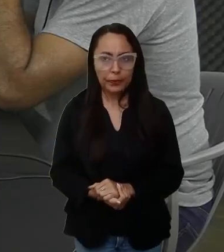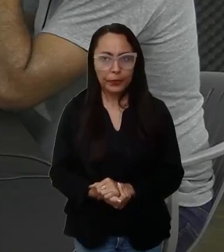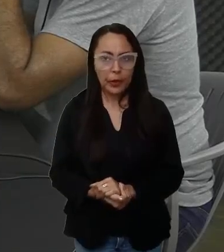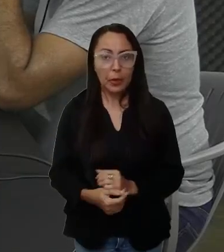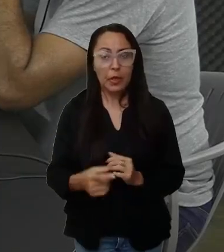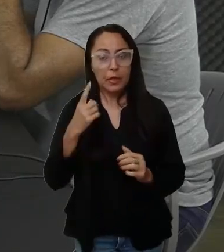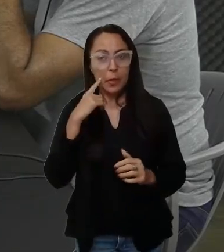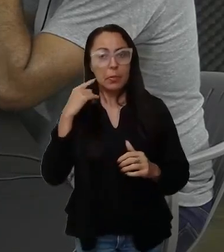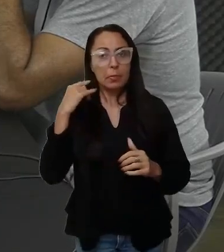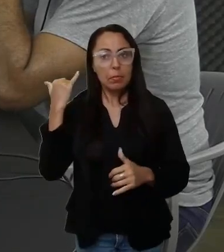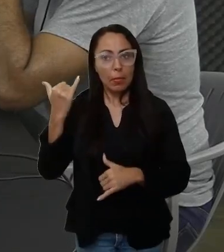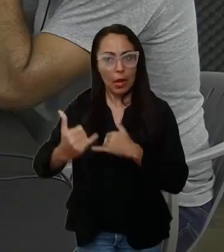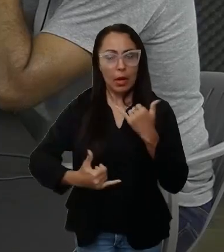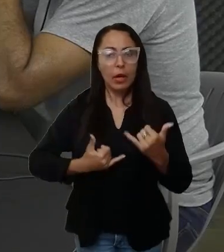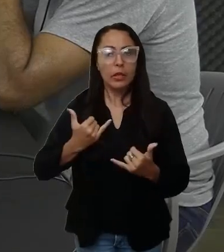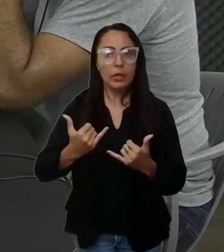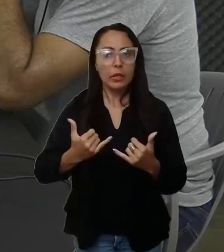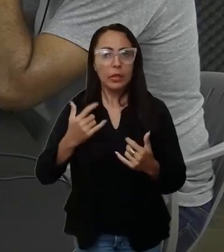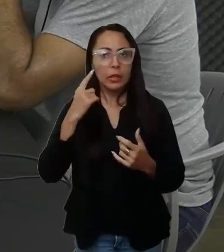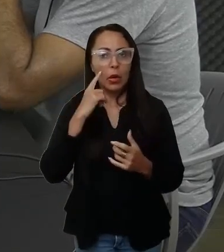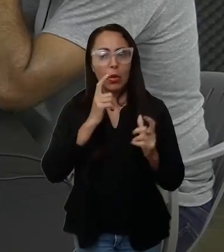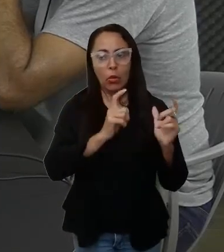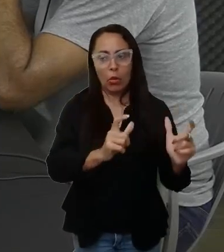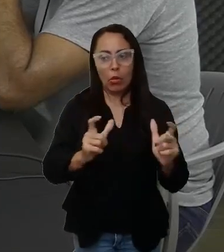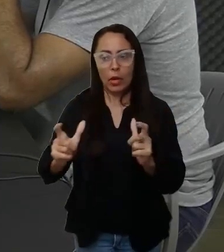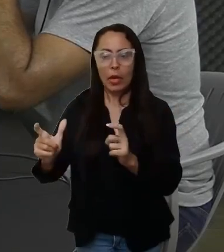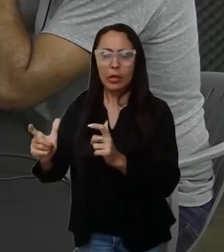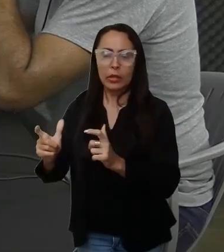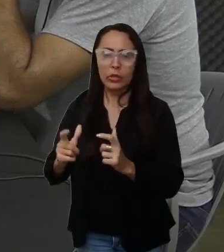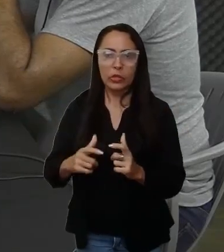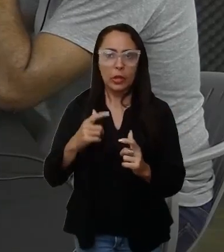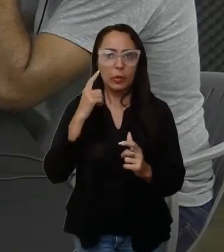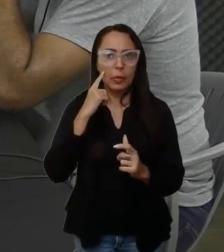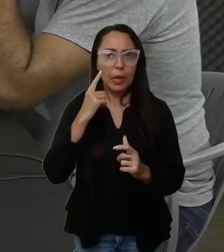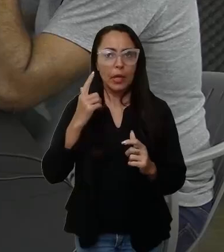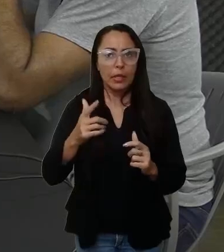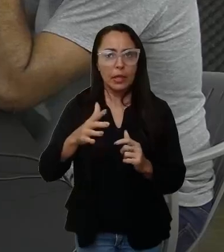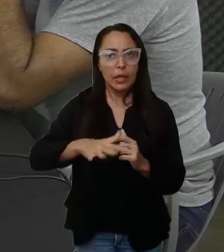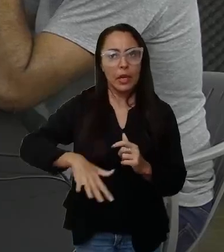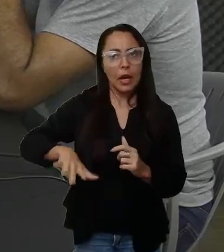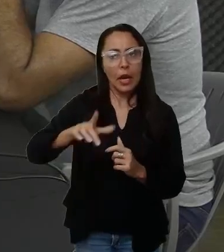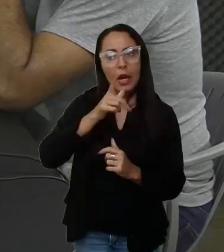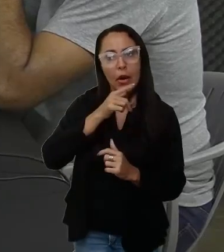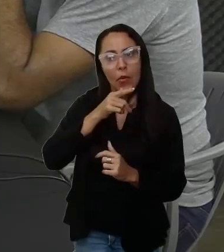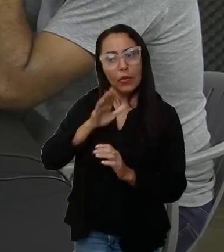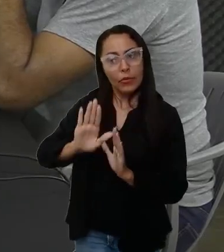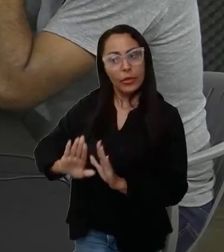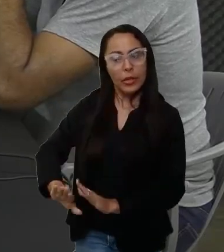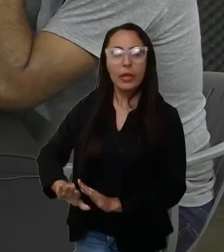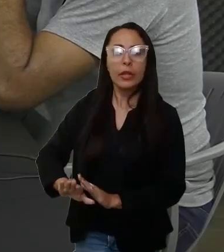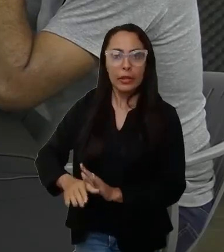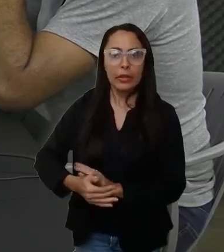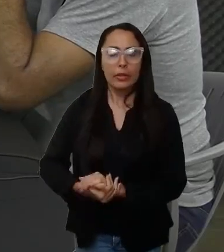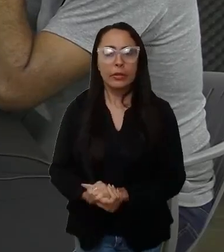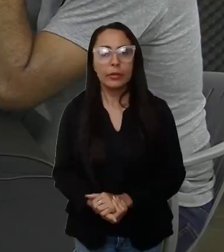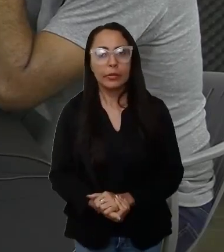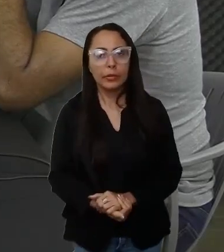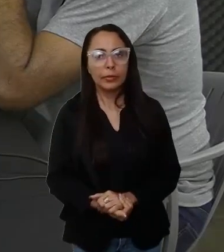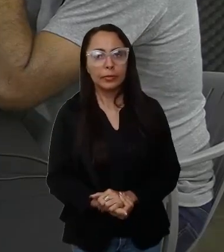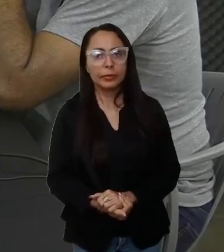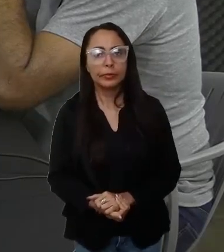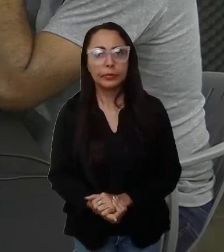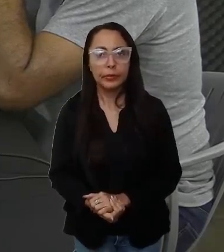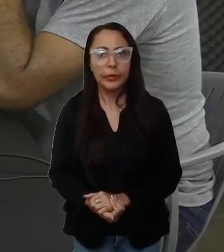parques, são locais de lazer para que a água fique naquela região. Então esses são